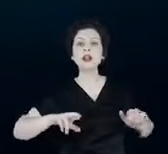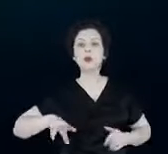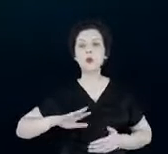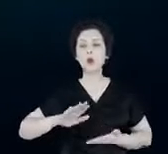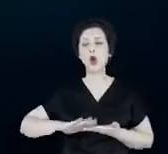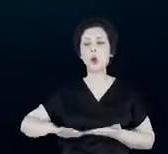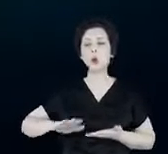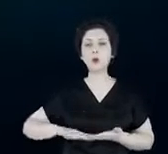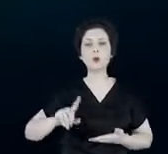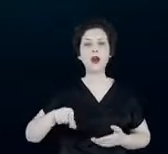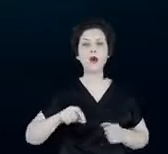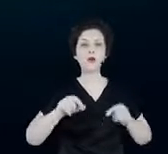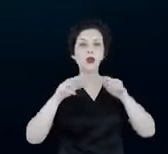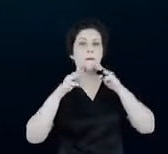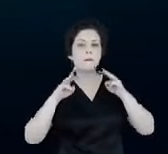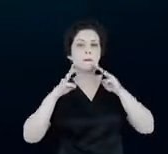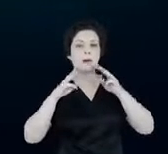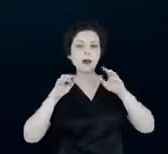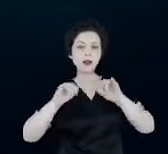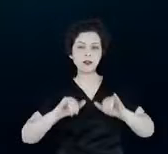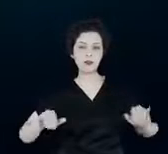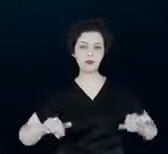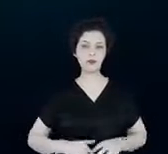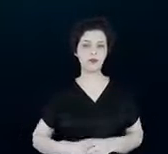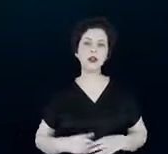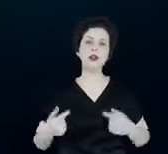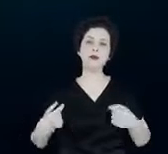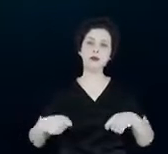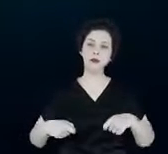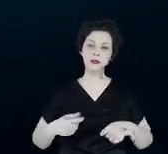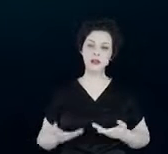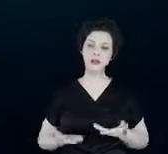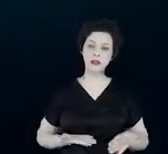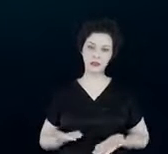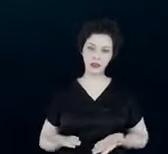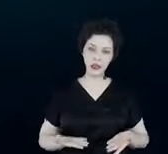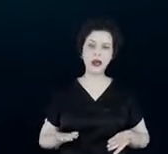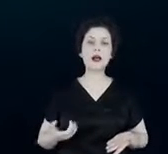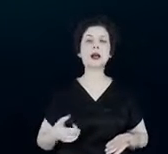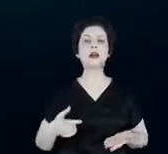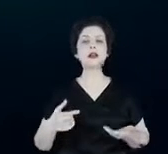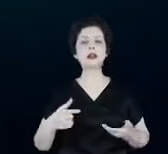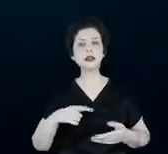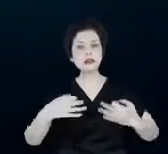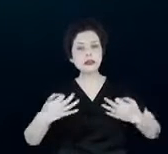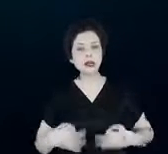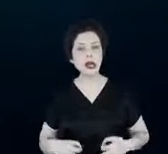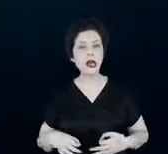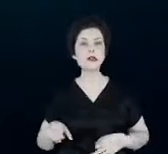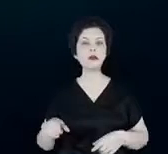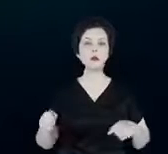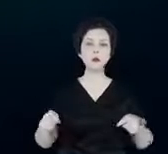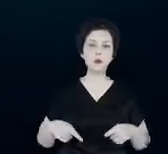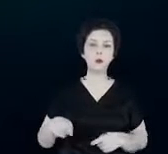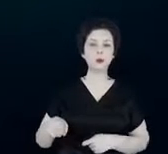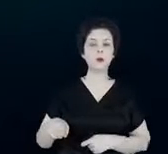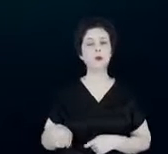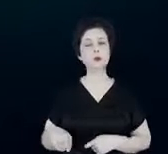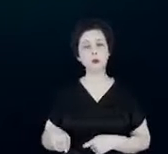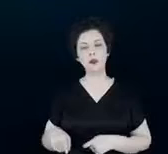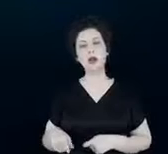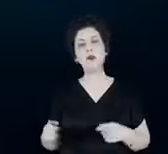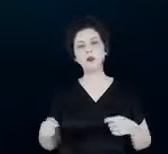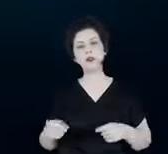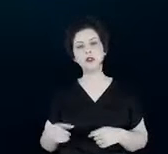uma linha de marketing né É claro você precisar Tracker aí você acha formas de ter certeza que isso esteja acontecendo mas sim é